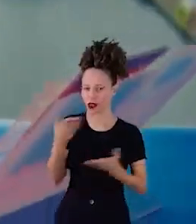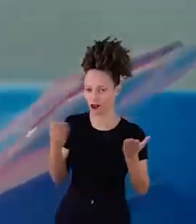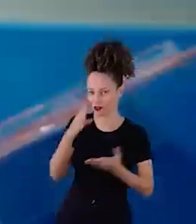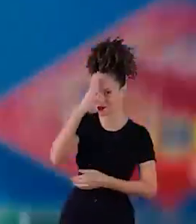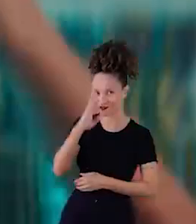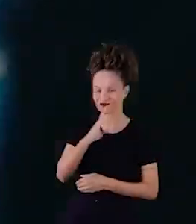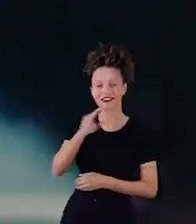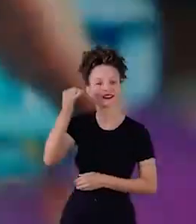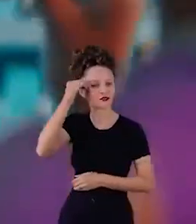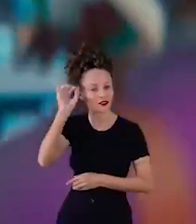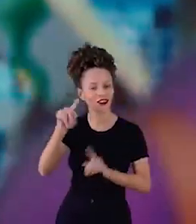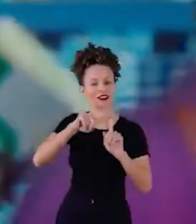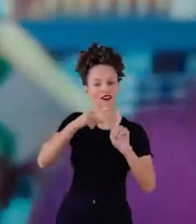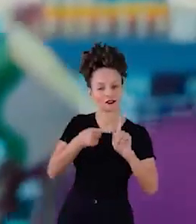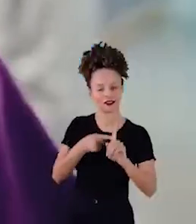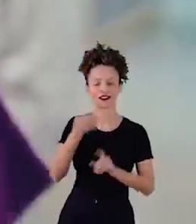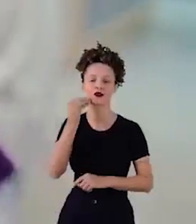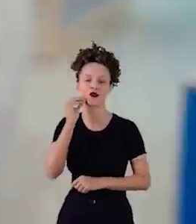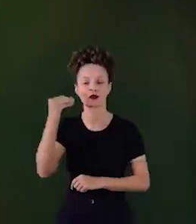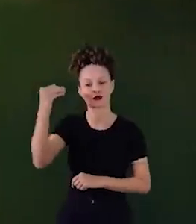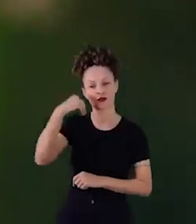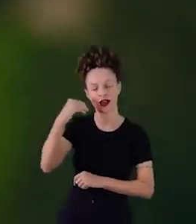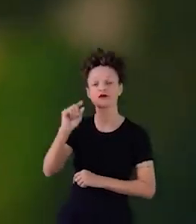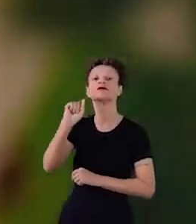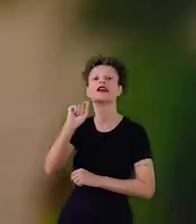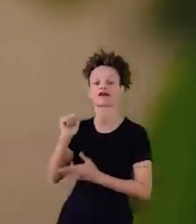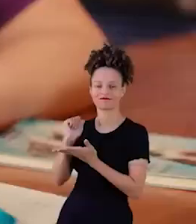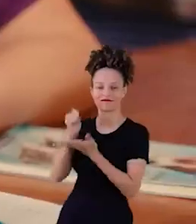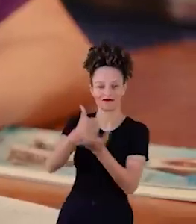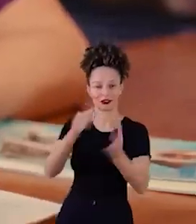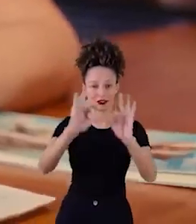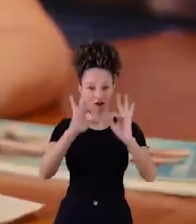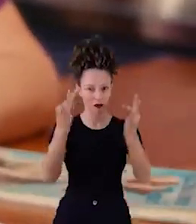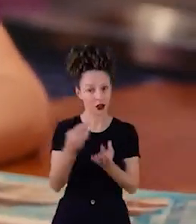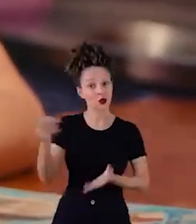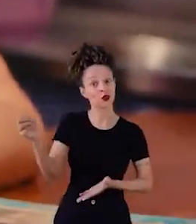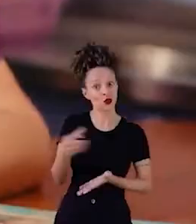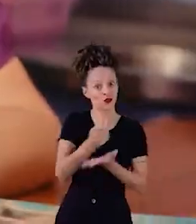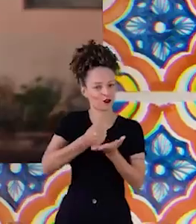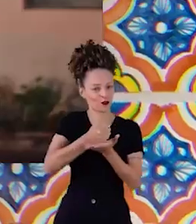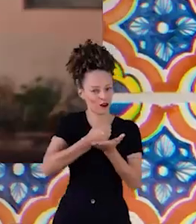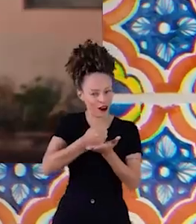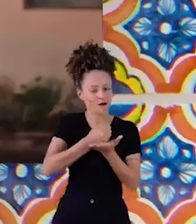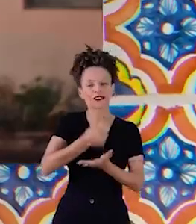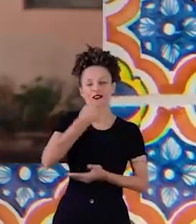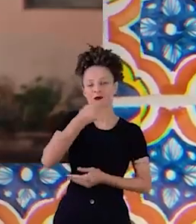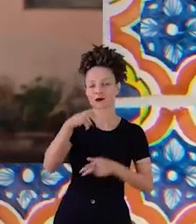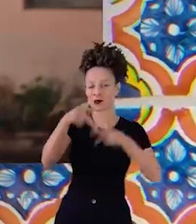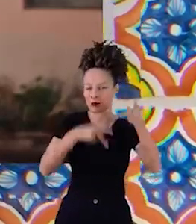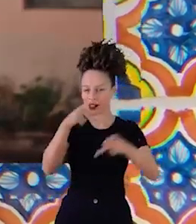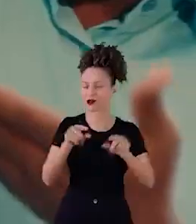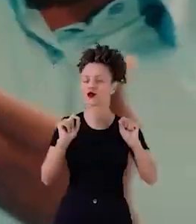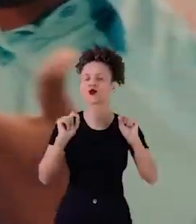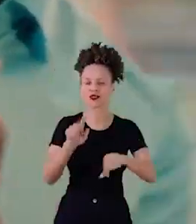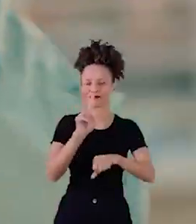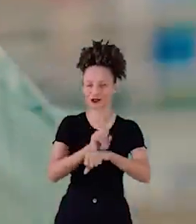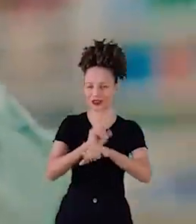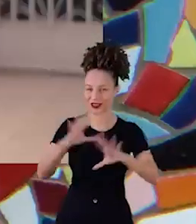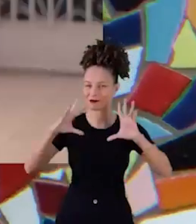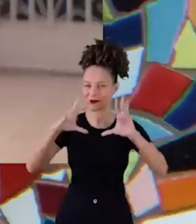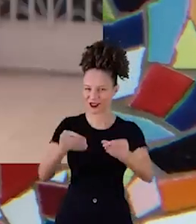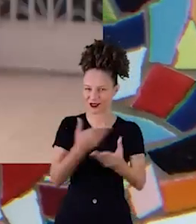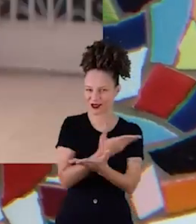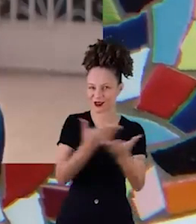medicamentos. E agora de graça para anticoncepcionais, remédios para osteoporose e para quem recebe o Bolsa Família. Novo Farmácia Popular. Aqui